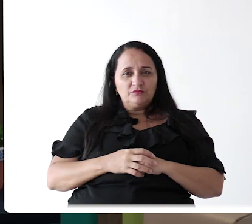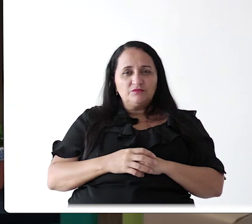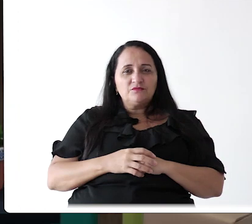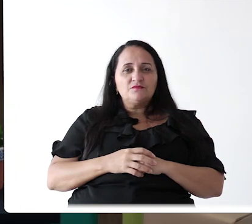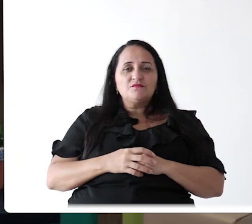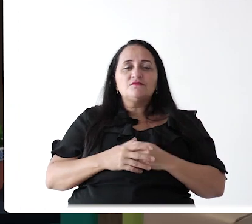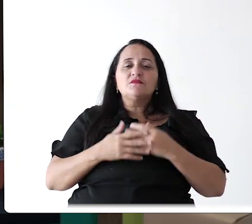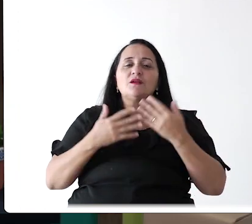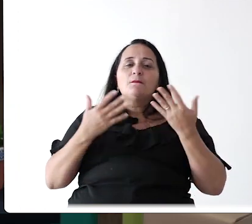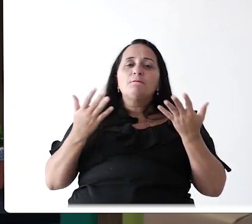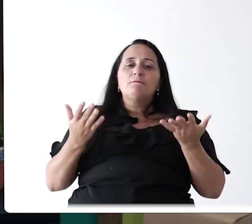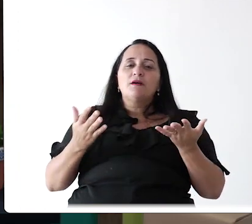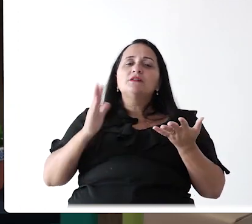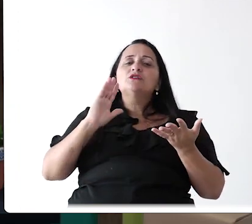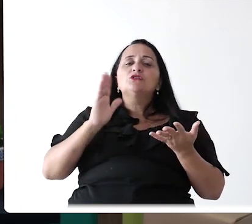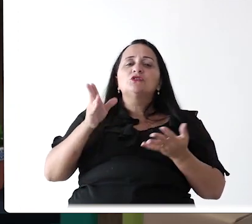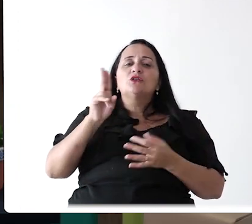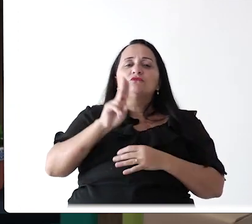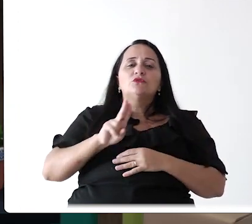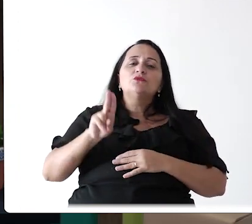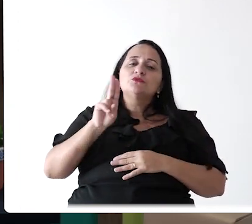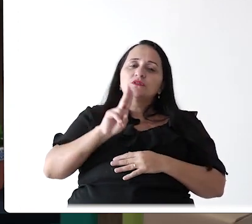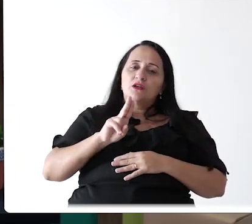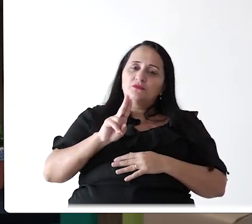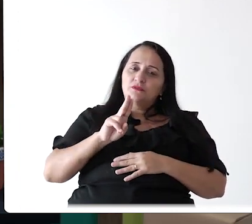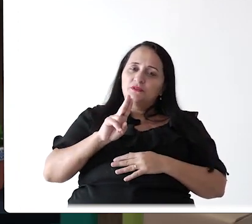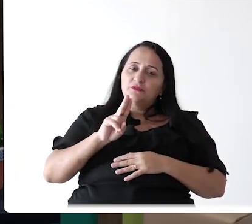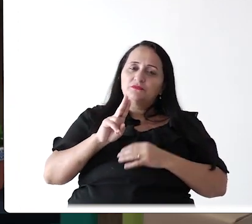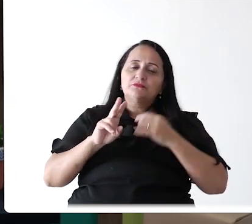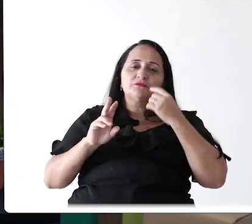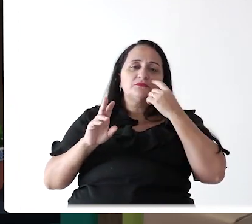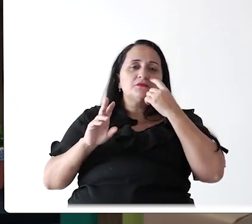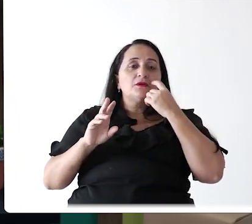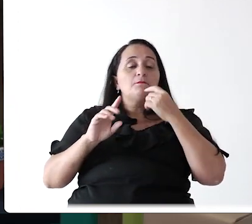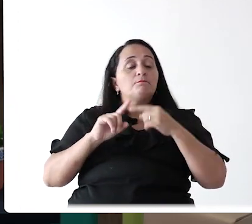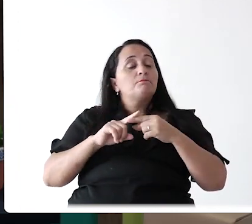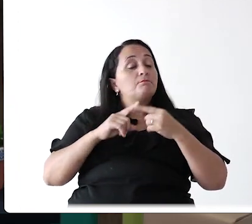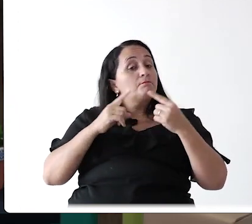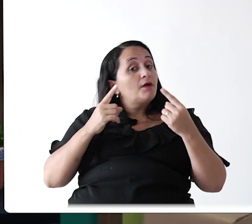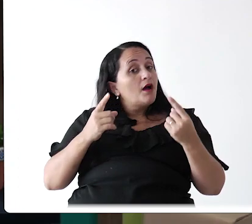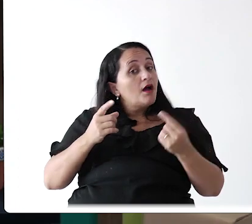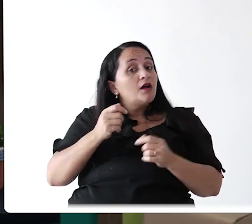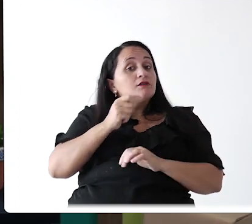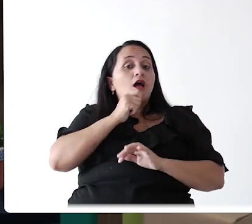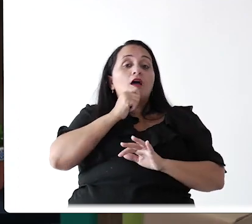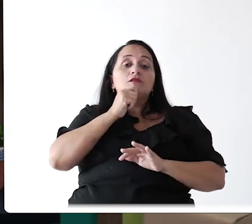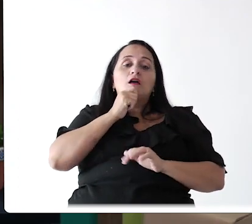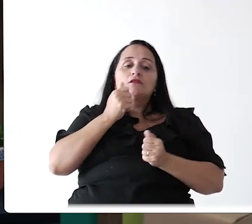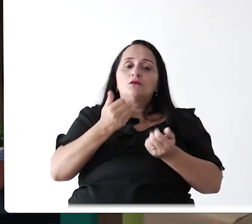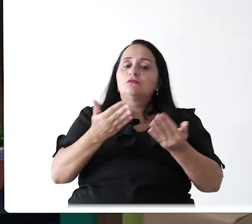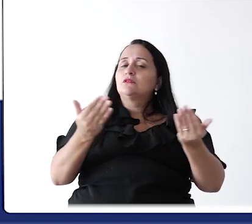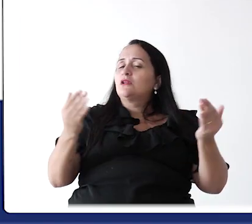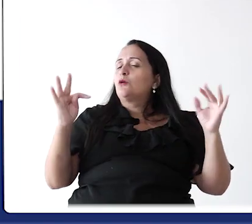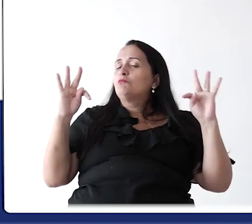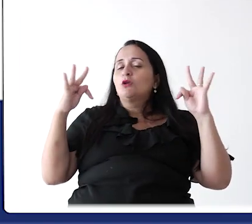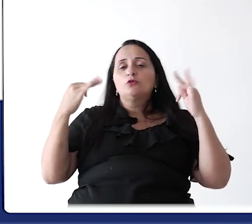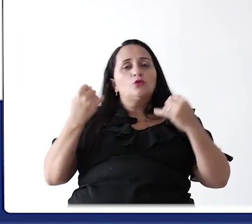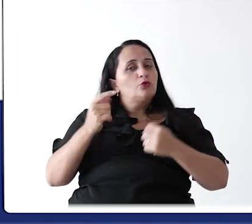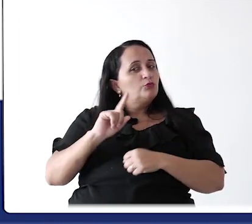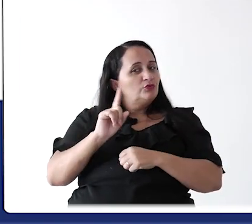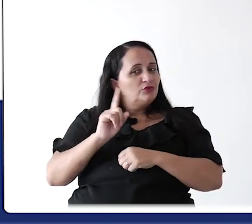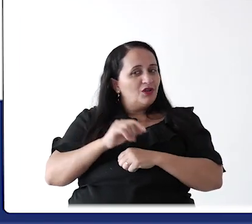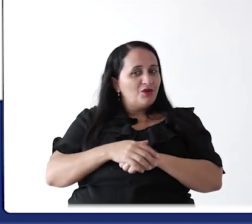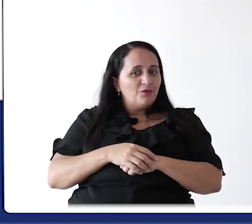ela já identificou que elas foram usadas por astronautas. Já foram usadas, mas por enquanto não tem para a gente. Então, por enquanto, me dá a ideia